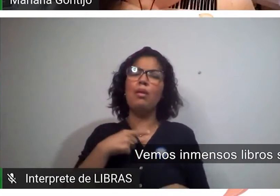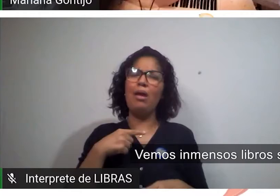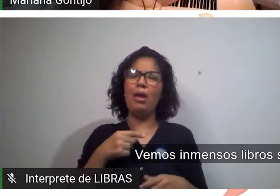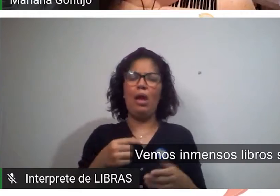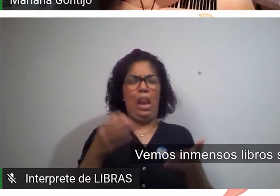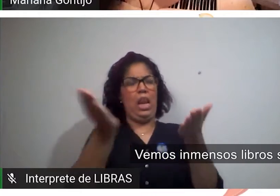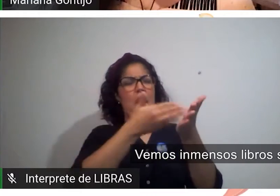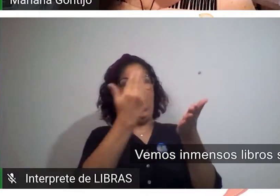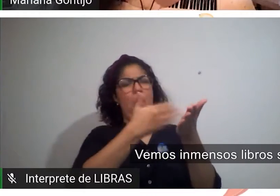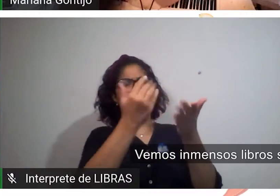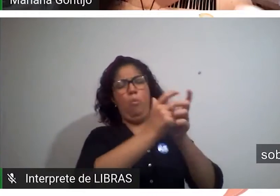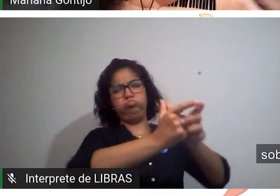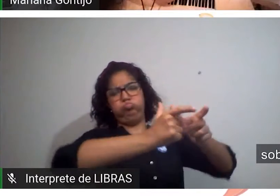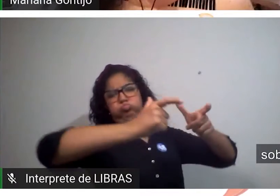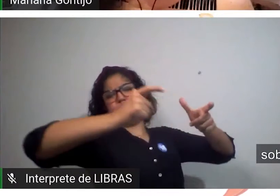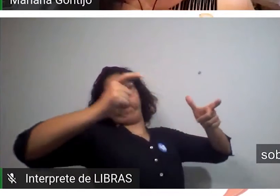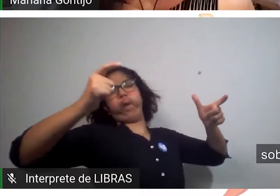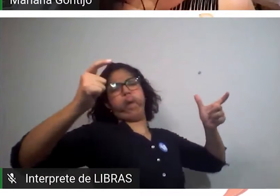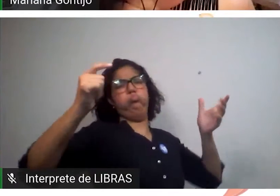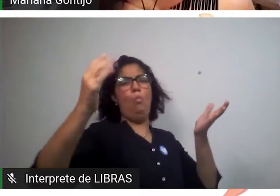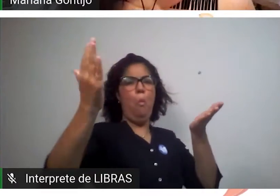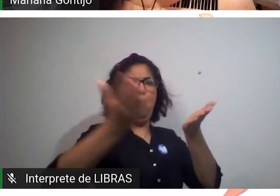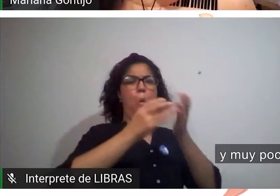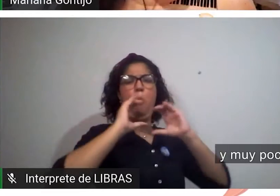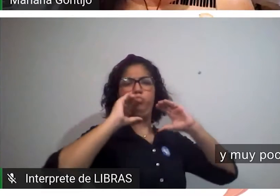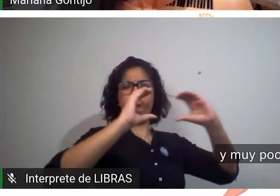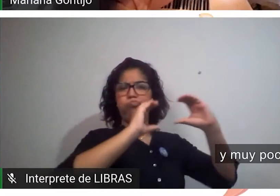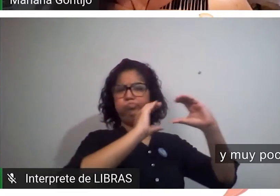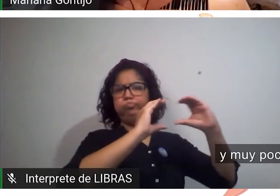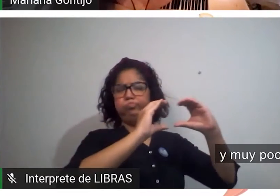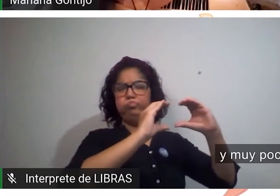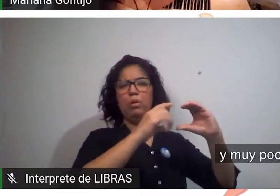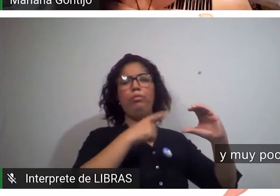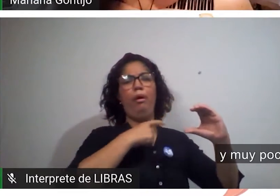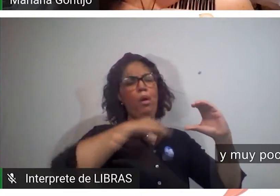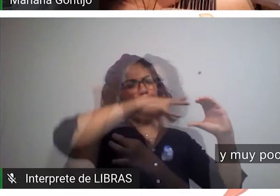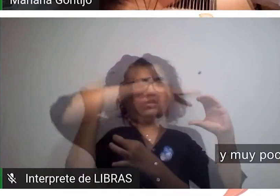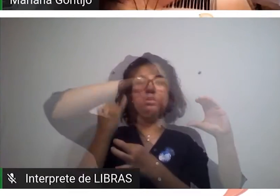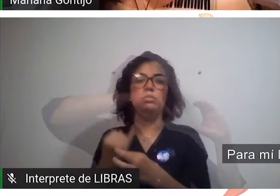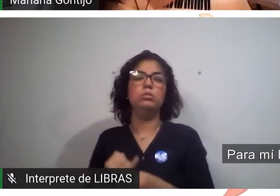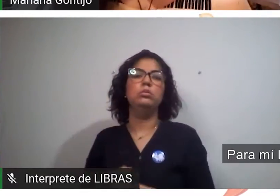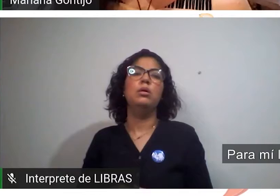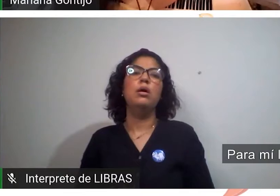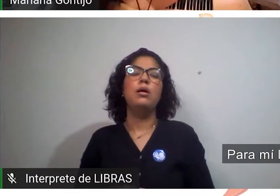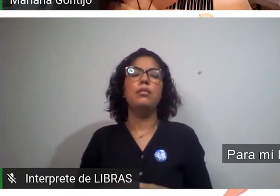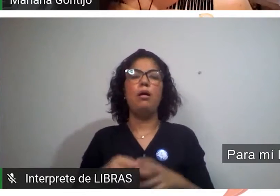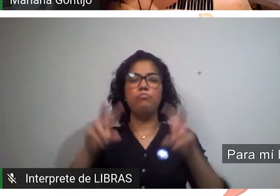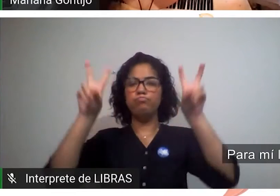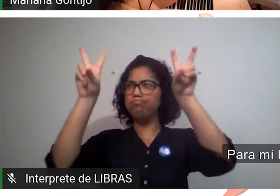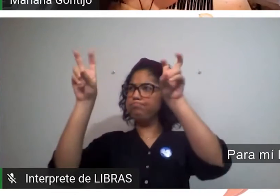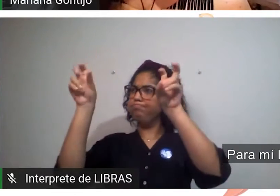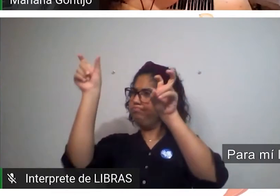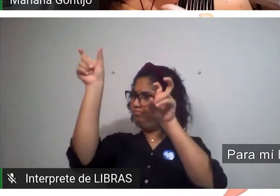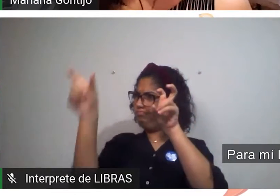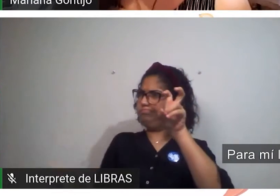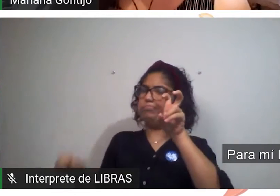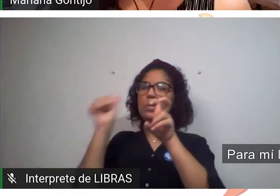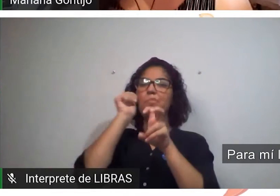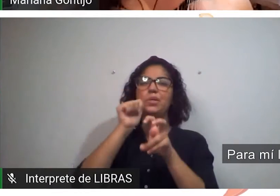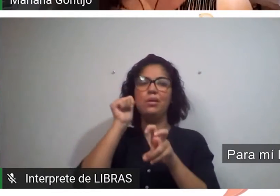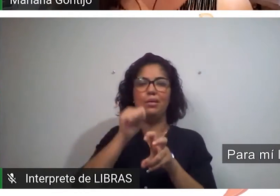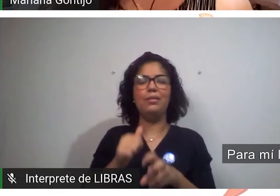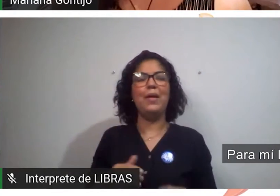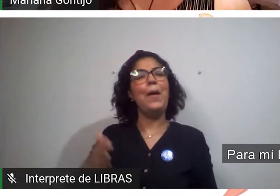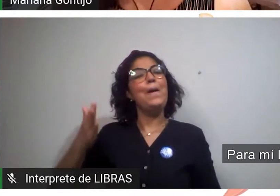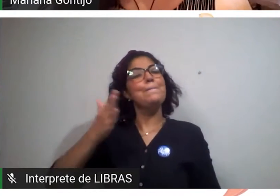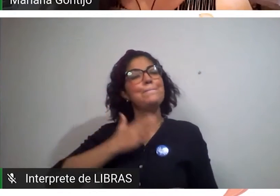cozinha internacional, sobre ingredientes, e muito pouco sobre a nossa cultura, que para mim a cozinha